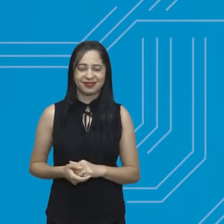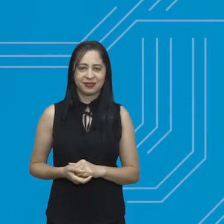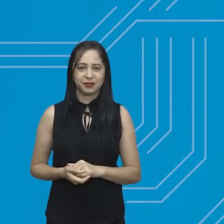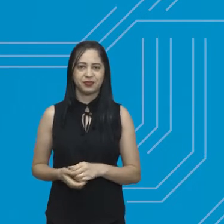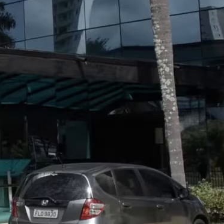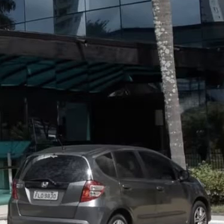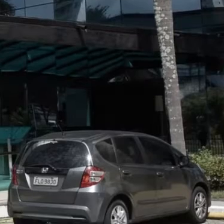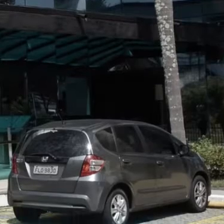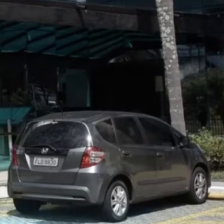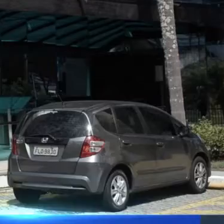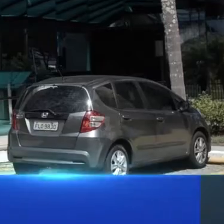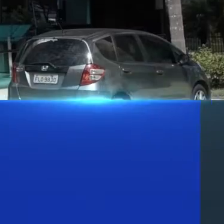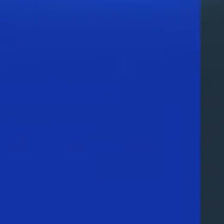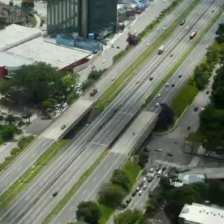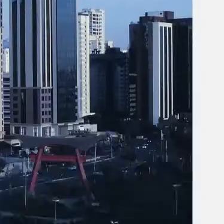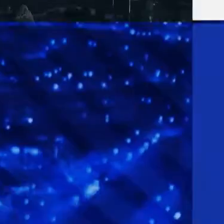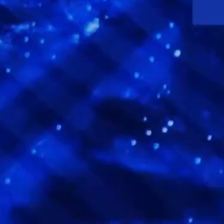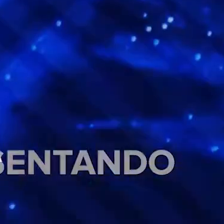já.